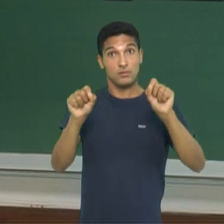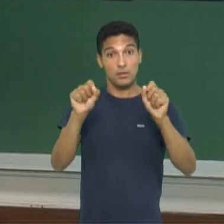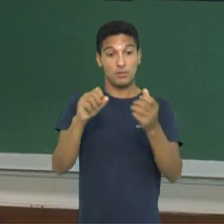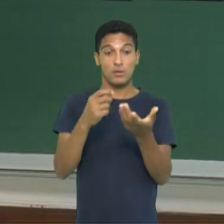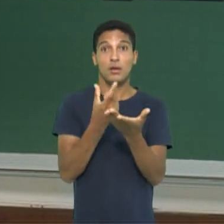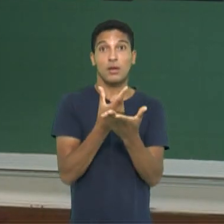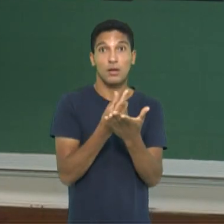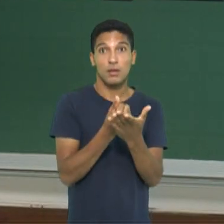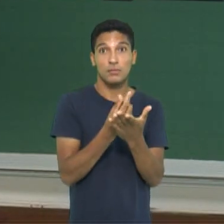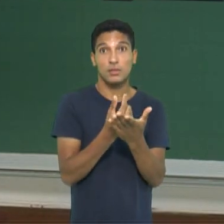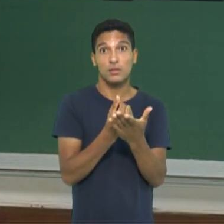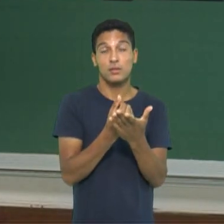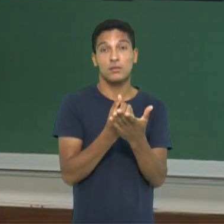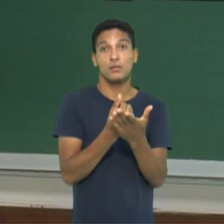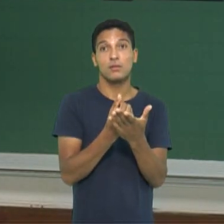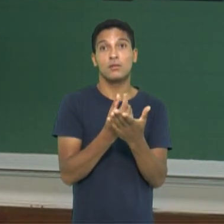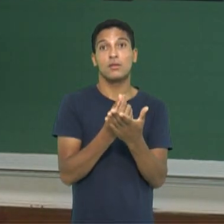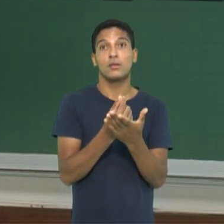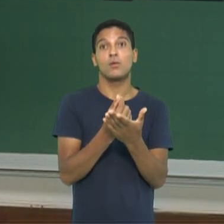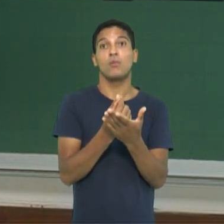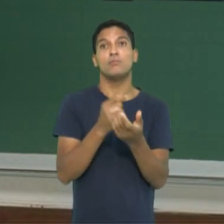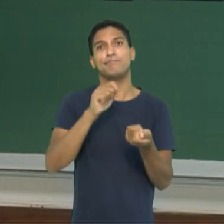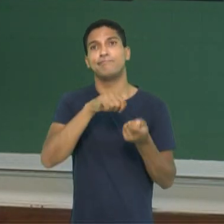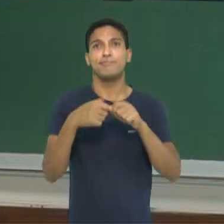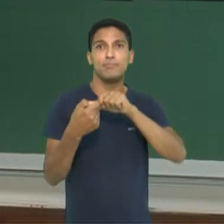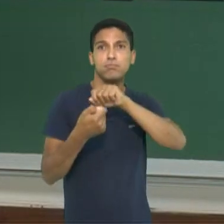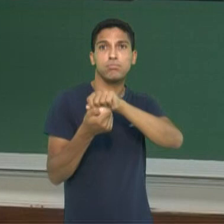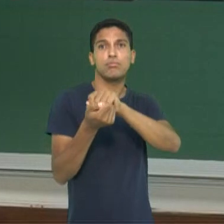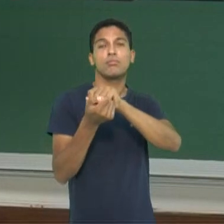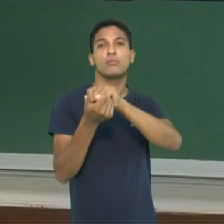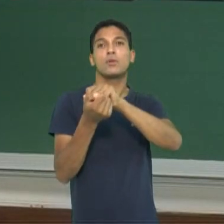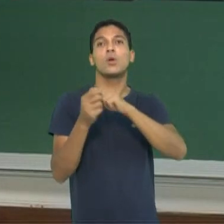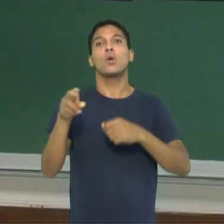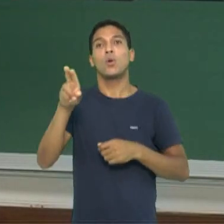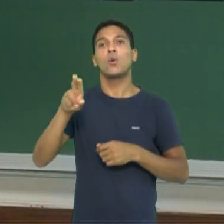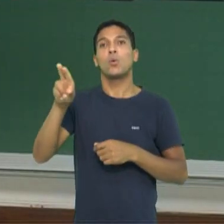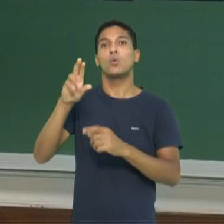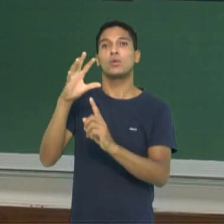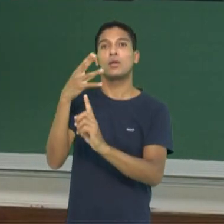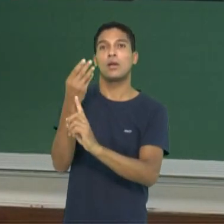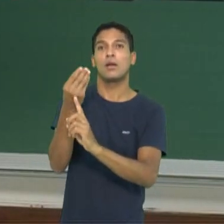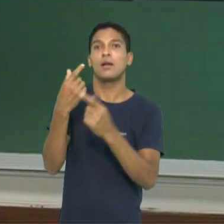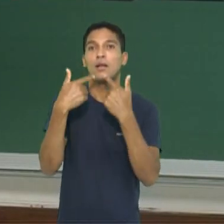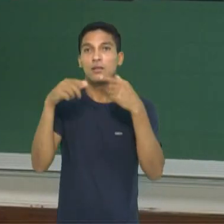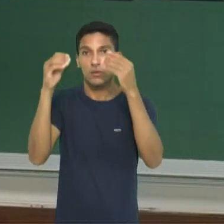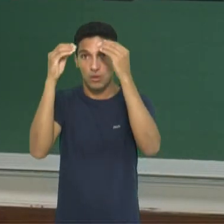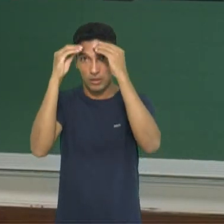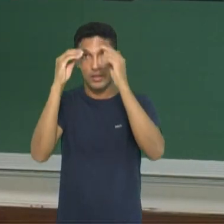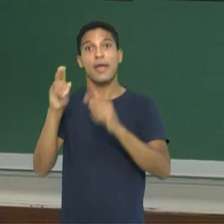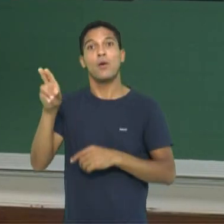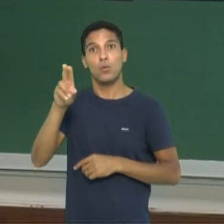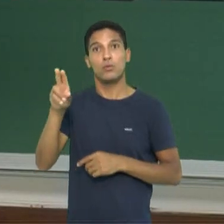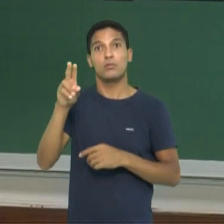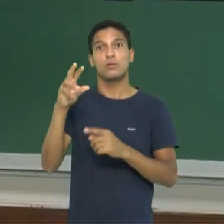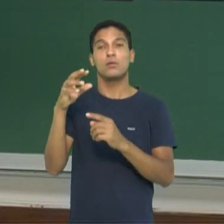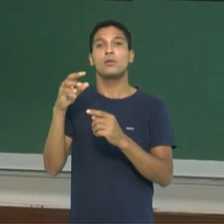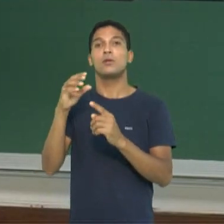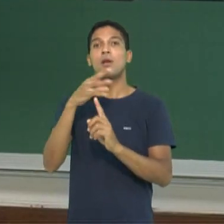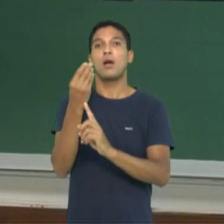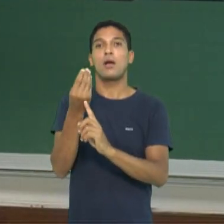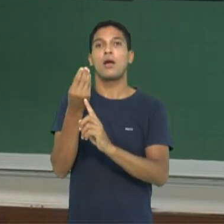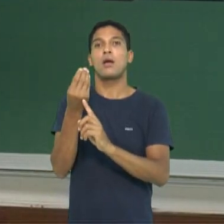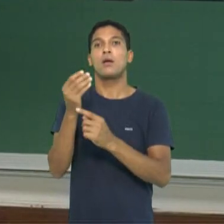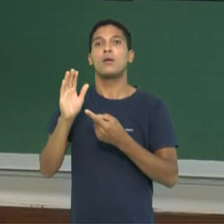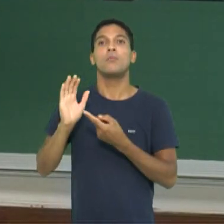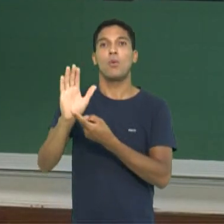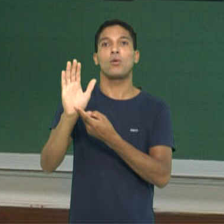das sociedades de massa. Então, muitas vezes a arte, a linguagem artística é utilizada para transmitir, então, essas